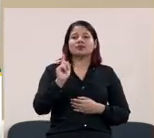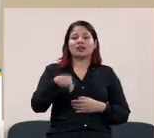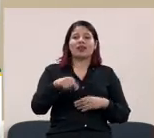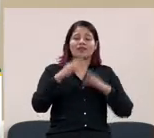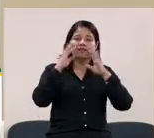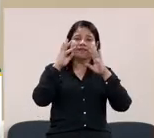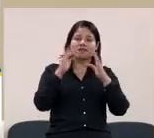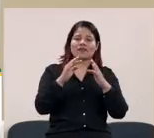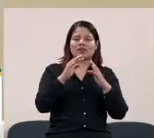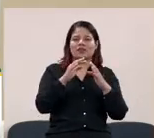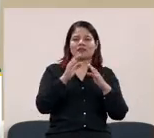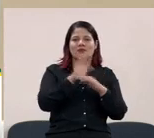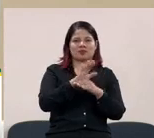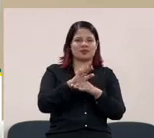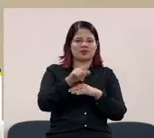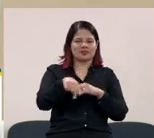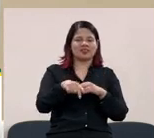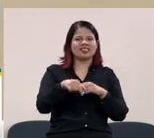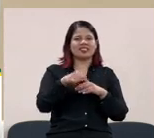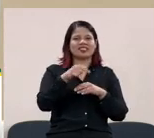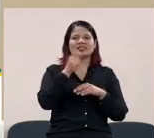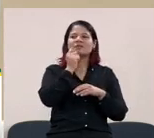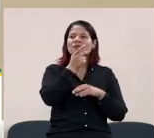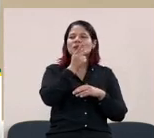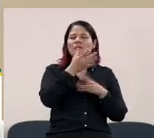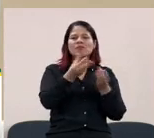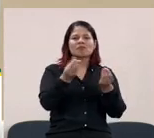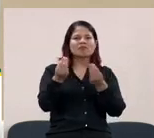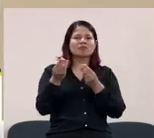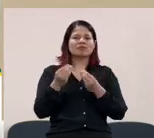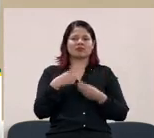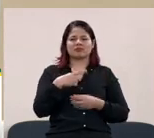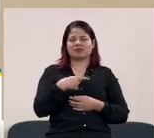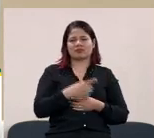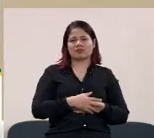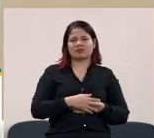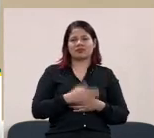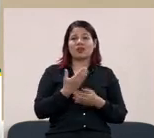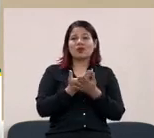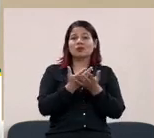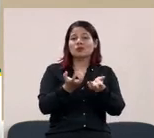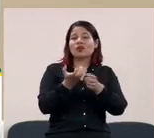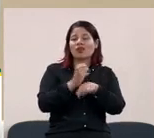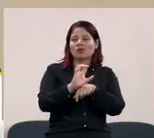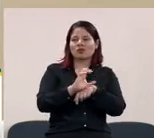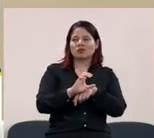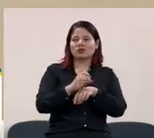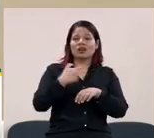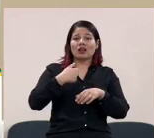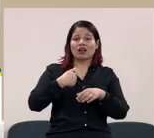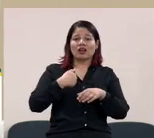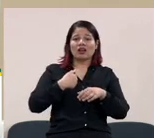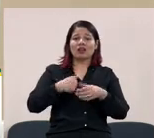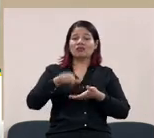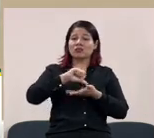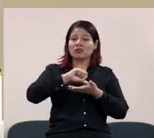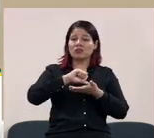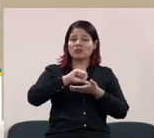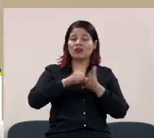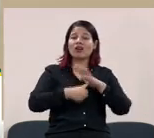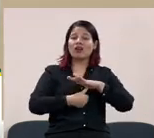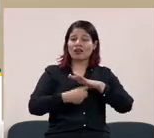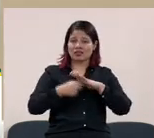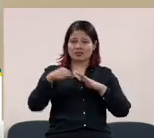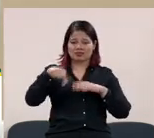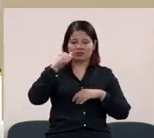demanda reprimida do Estado. Então, é muito triste para a gente, é muito triste para mim, enquanto professora, reitora da universidade. A gente fez um